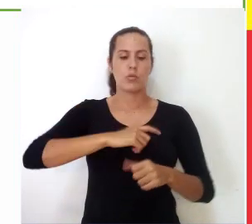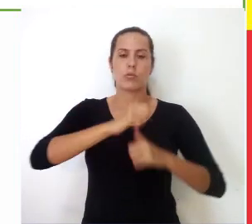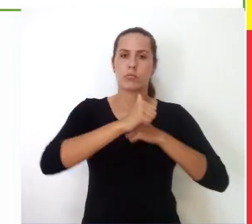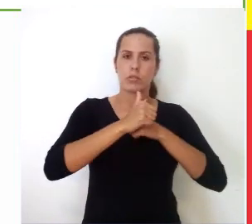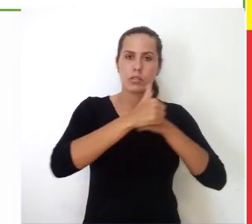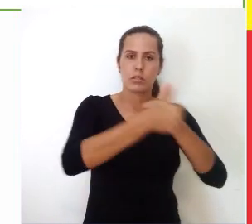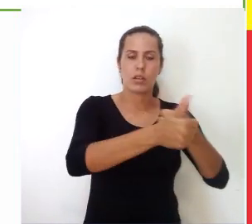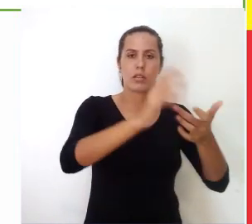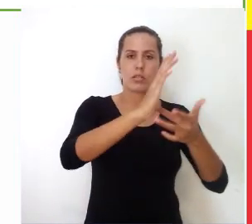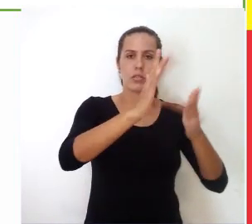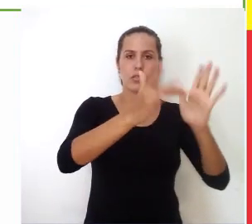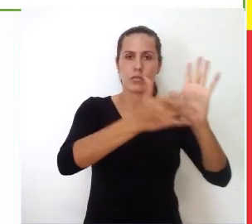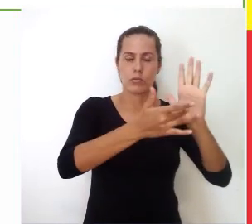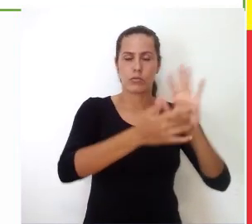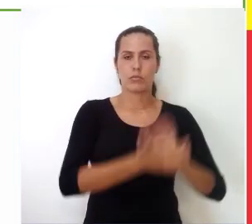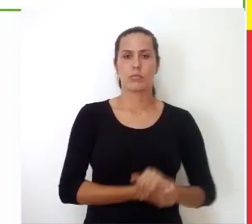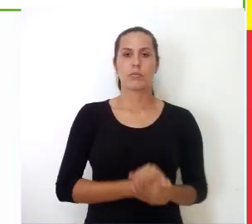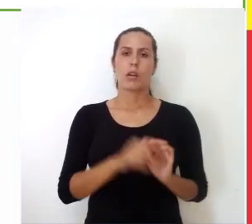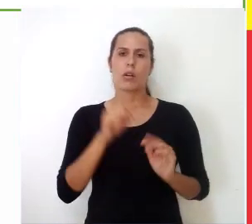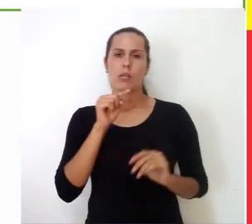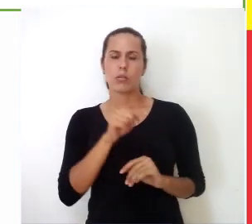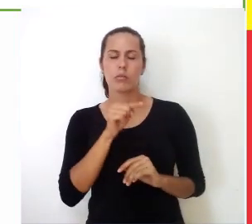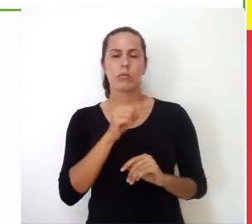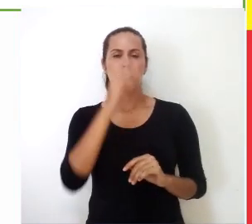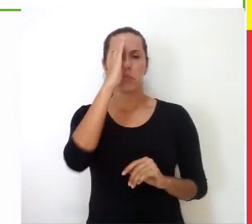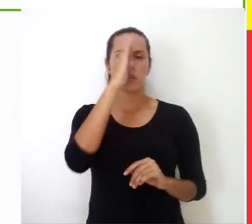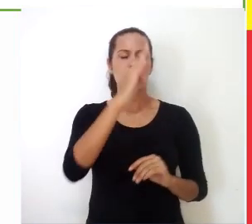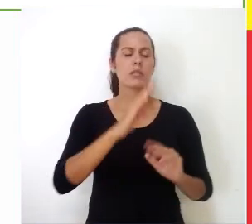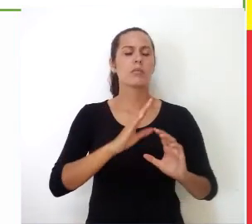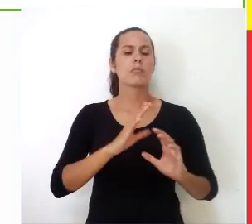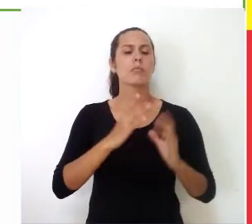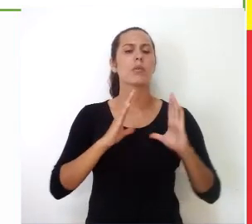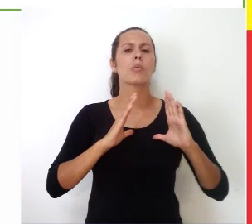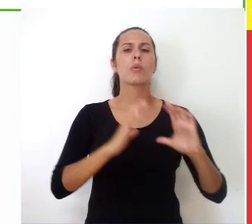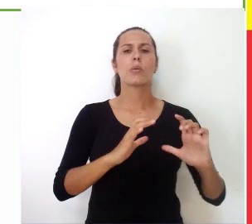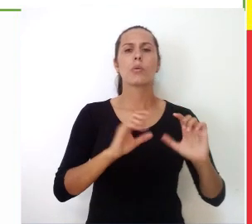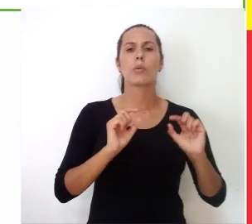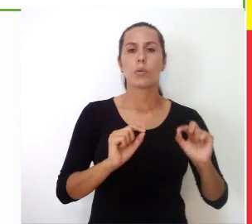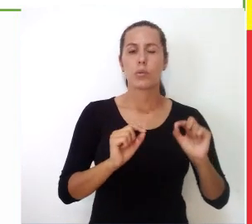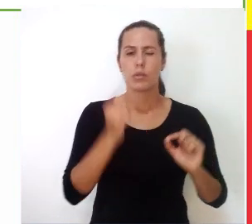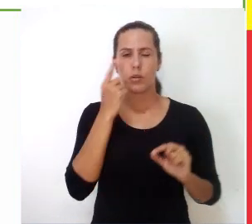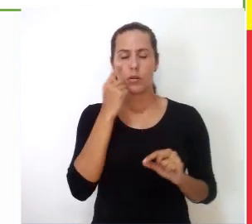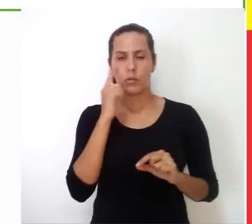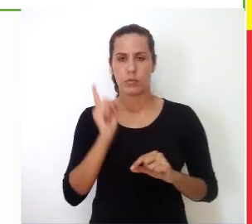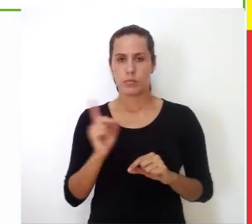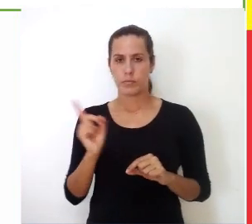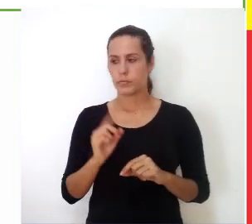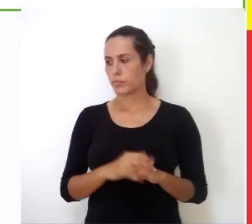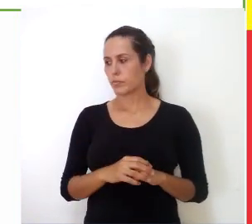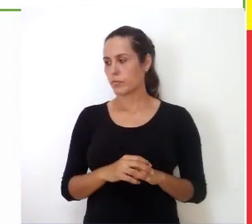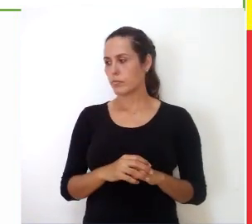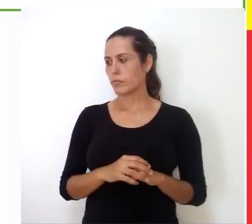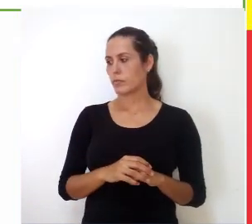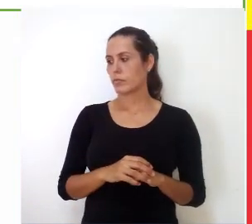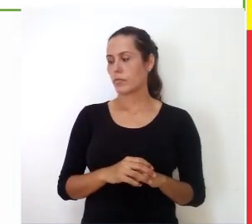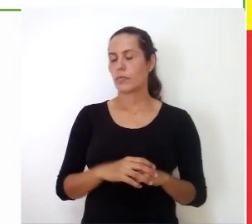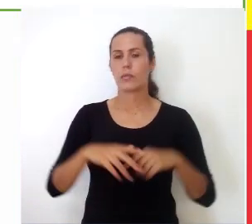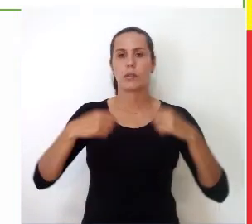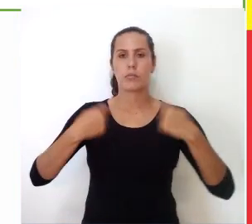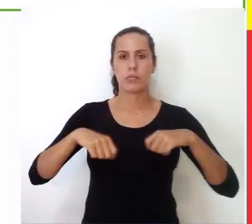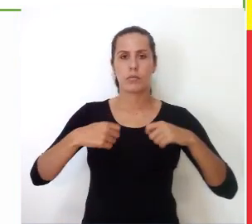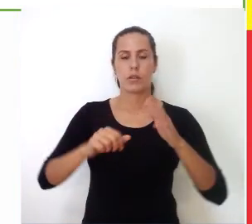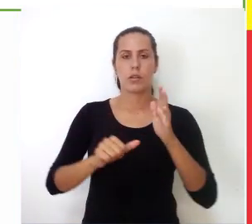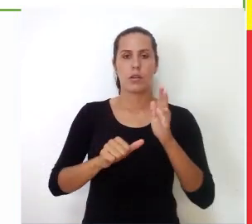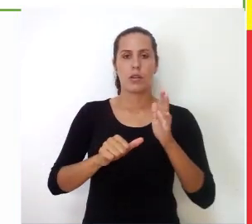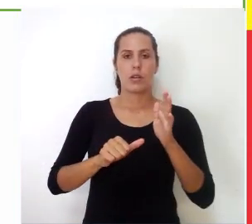o cristão, o princípio ético é o seguinte, vejam só na tela. O primeiro dos 10 mandamentos tornou-se a base